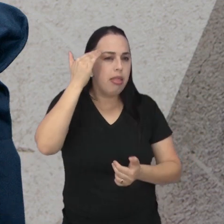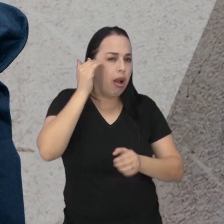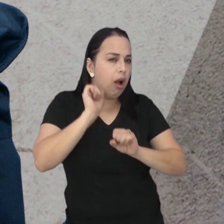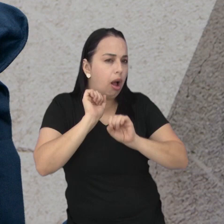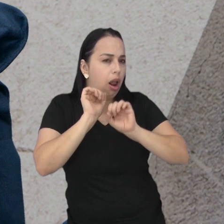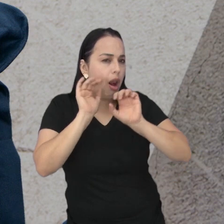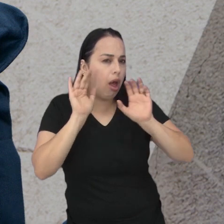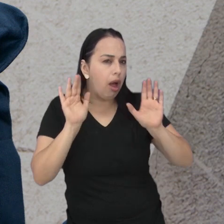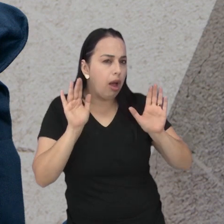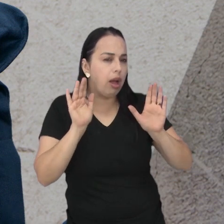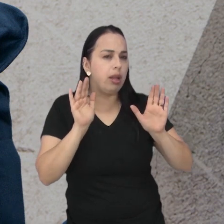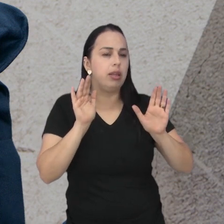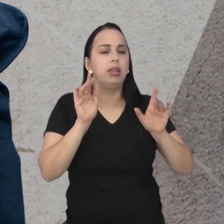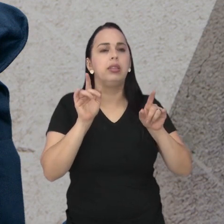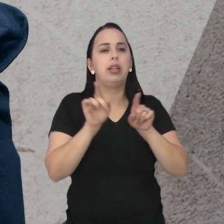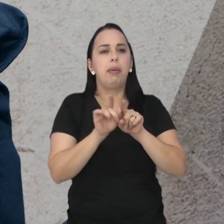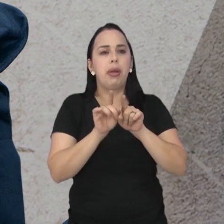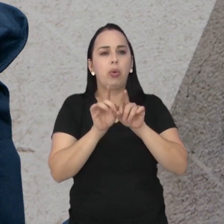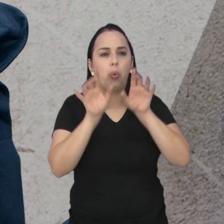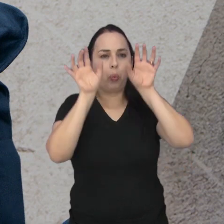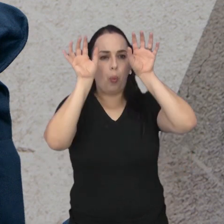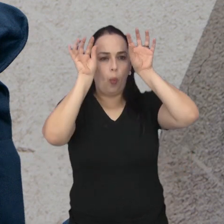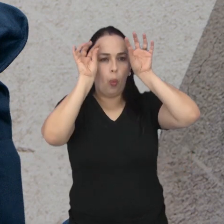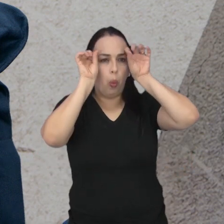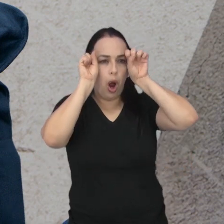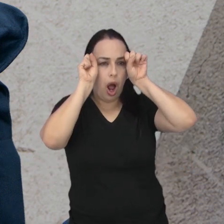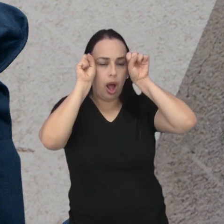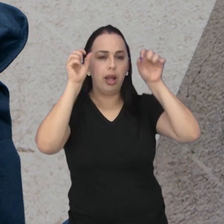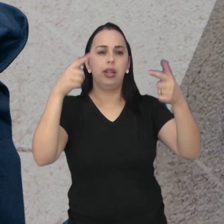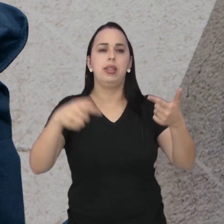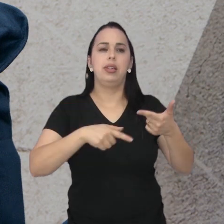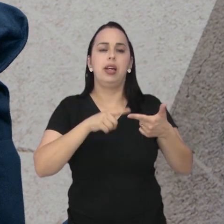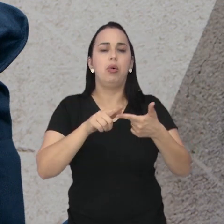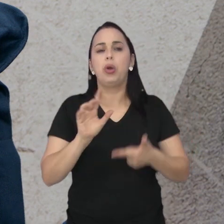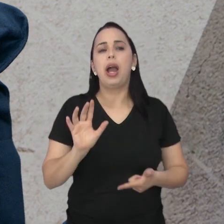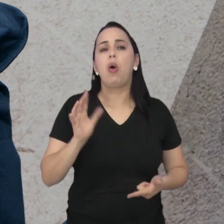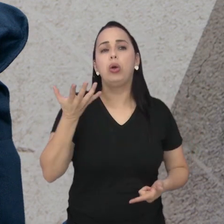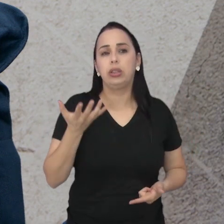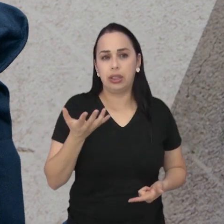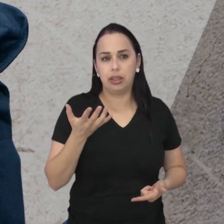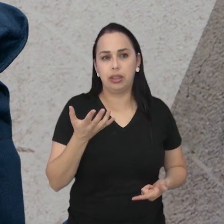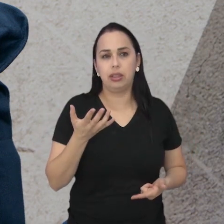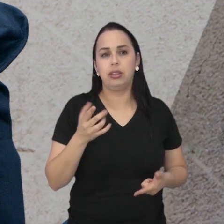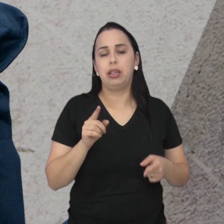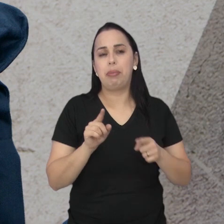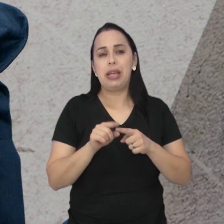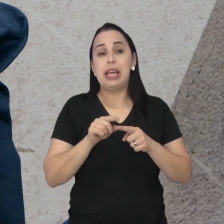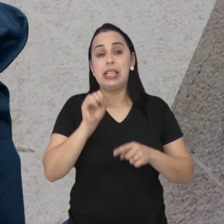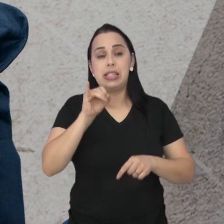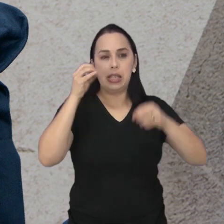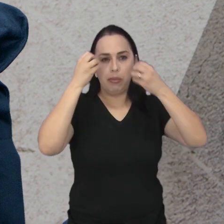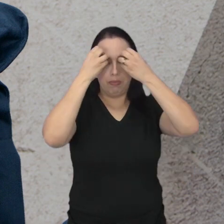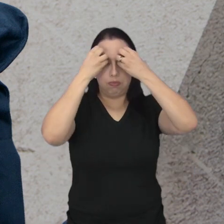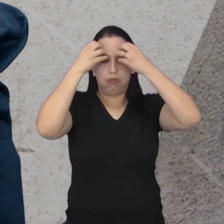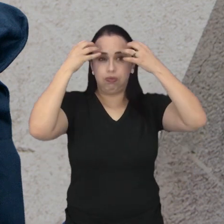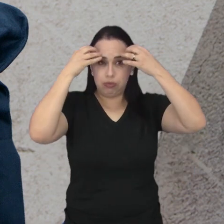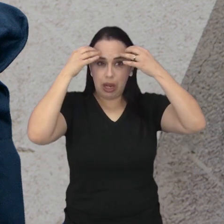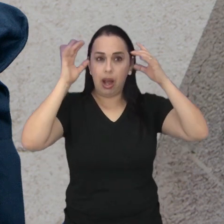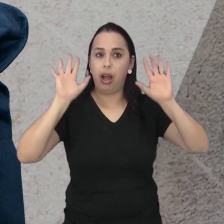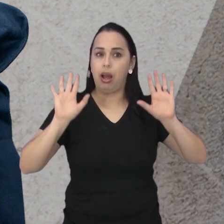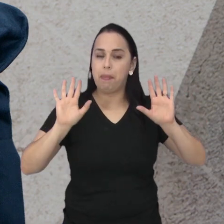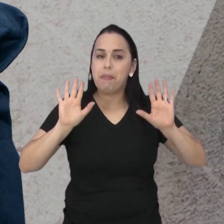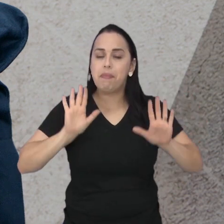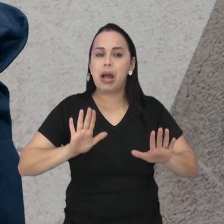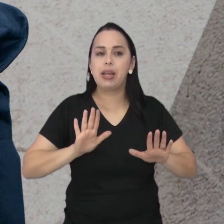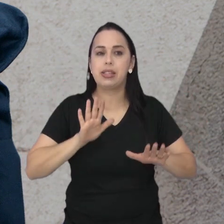funciona o processo de cicatrização, né? Tudo como acontece ali, processo inflamatório. E depois,